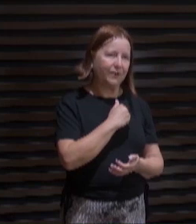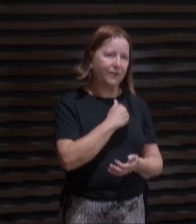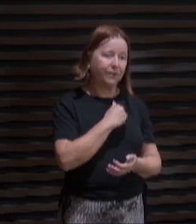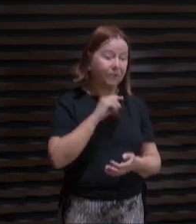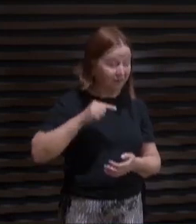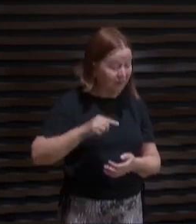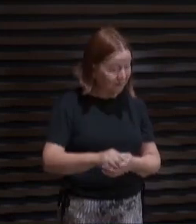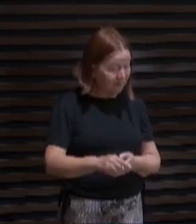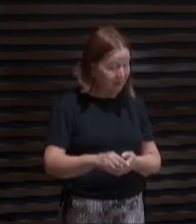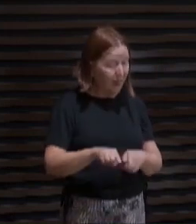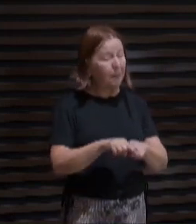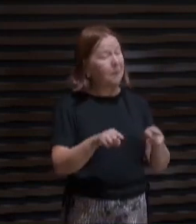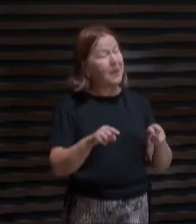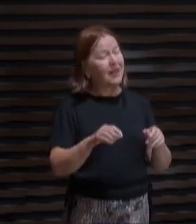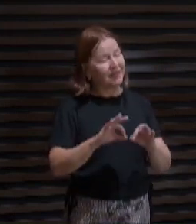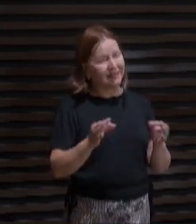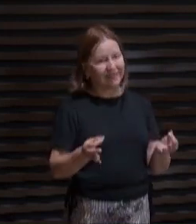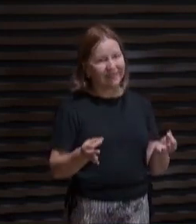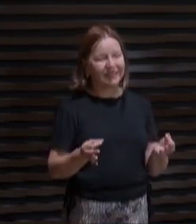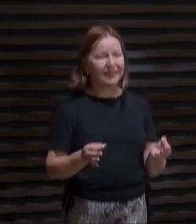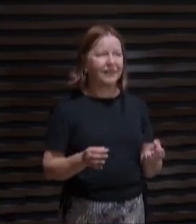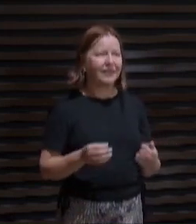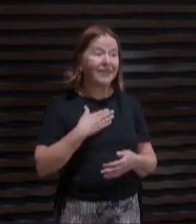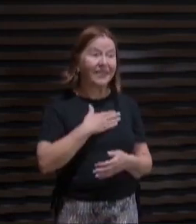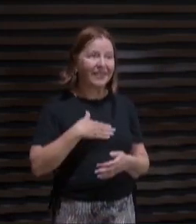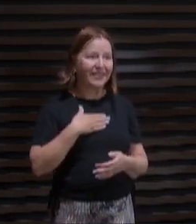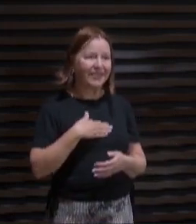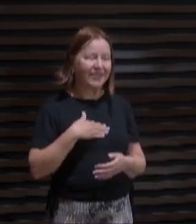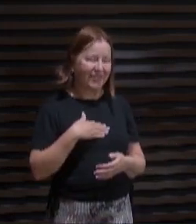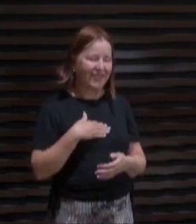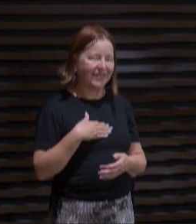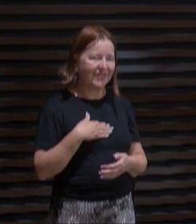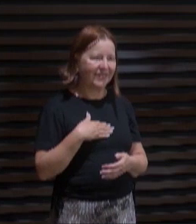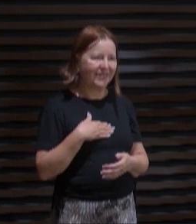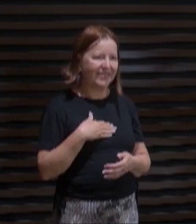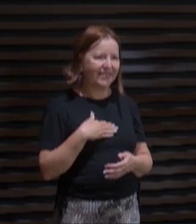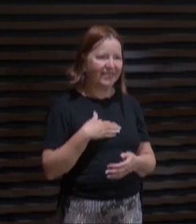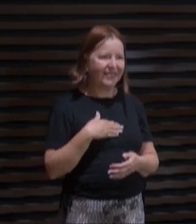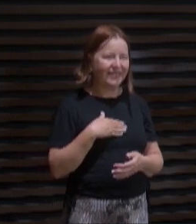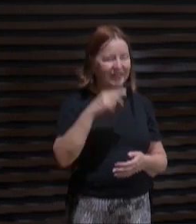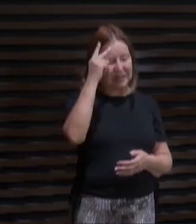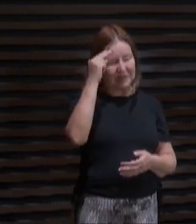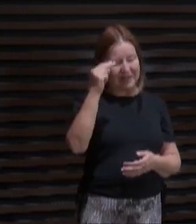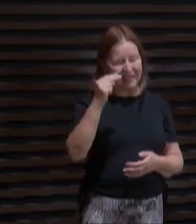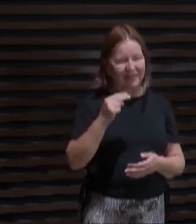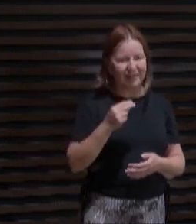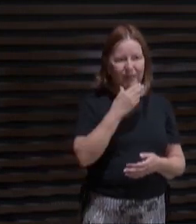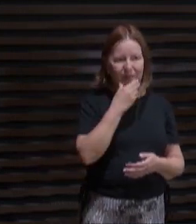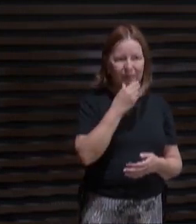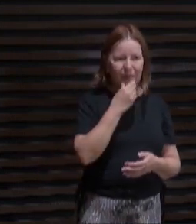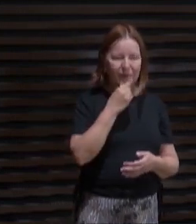profundo e é muito simples. Eu gosto muito da ilustração do John MacArthur, aquele